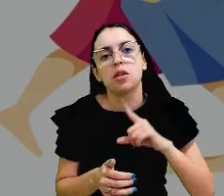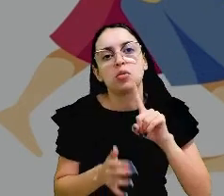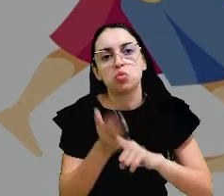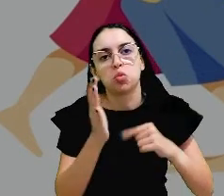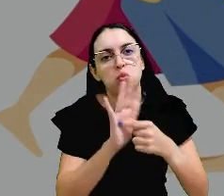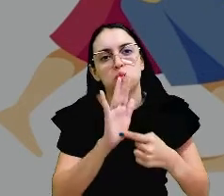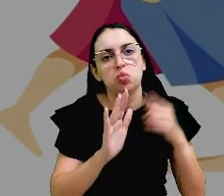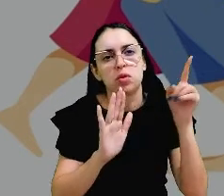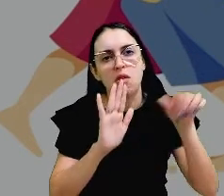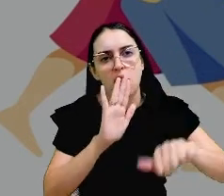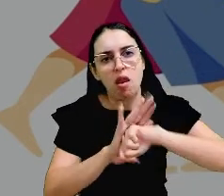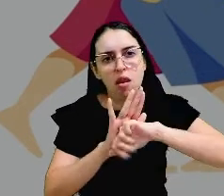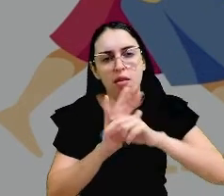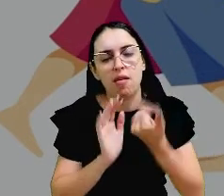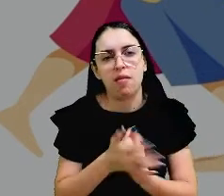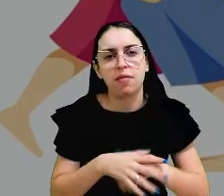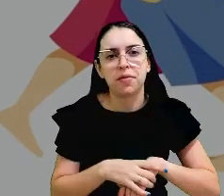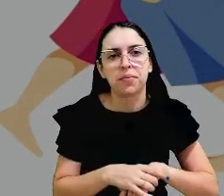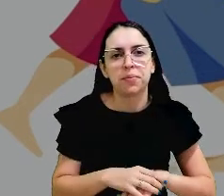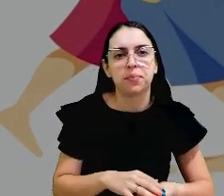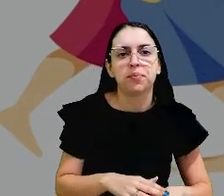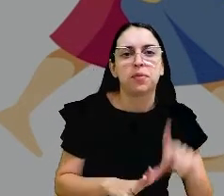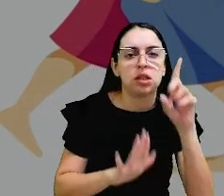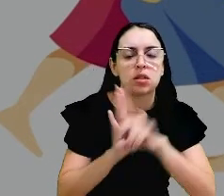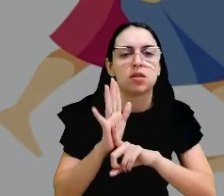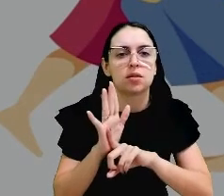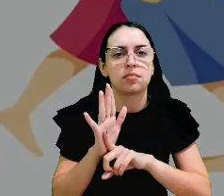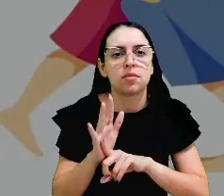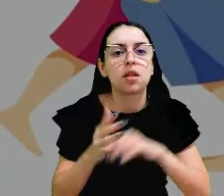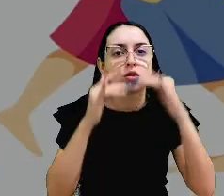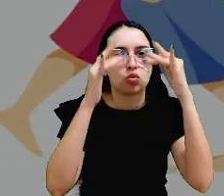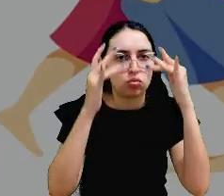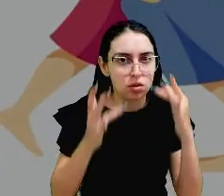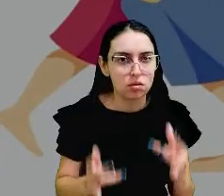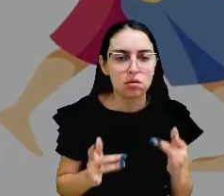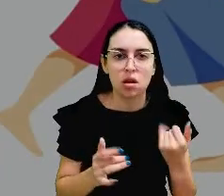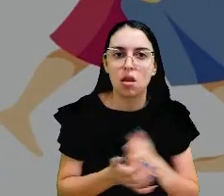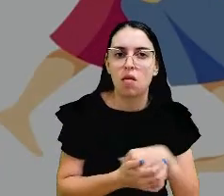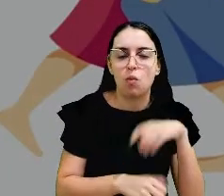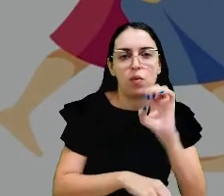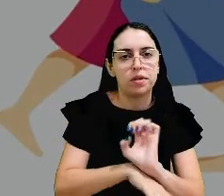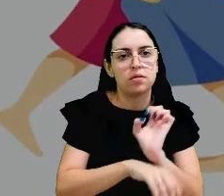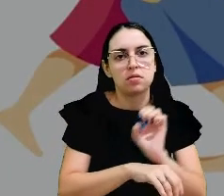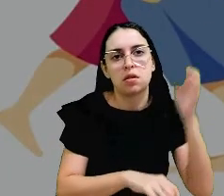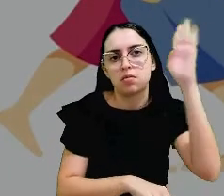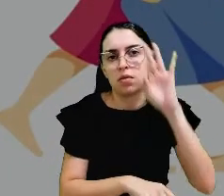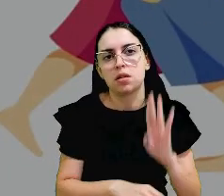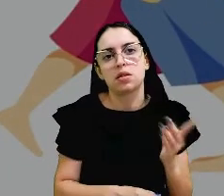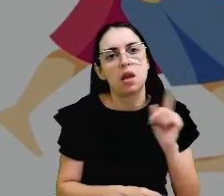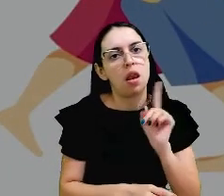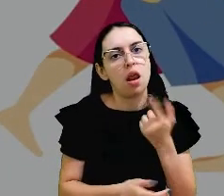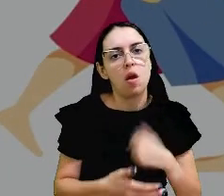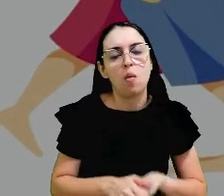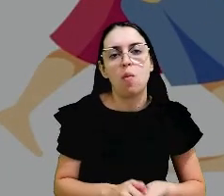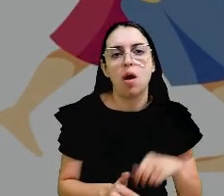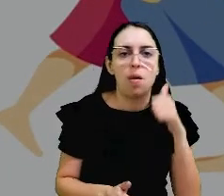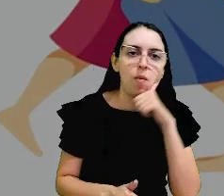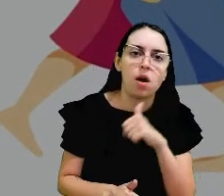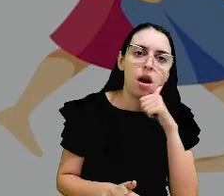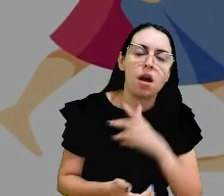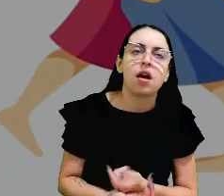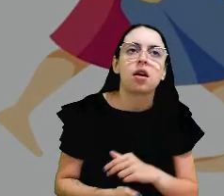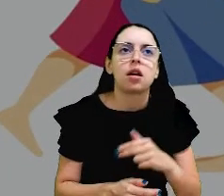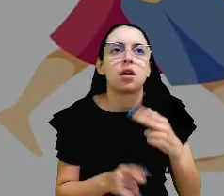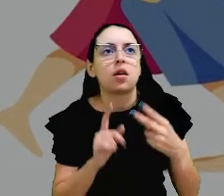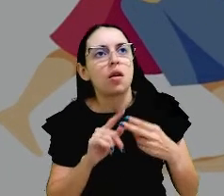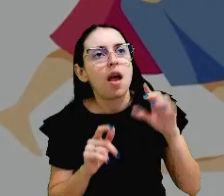de direitos. E não é uma discricionariedade do Estado brasileiro conceder a mulheres como a